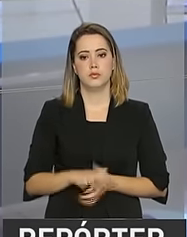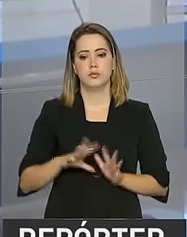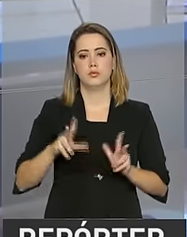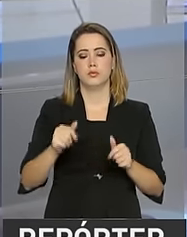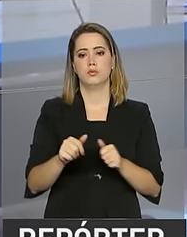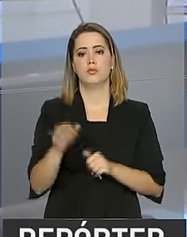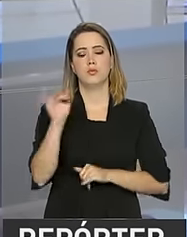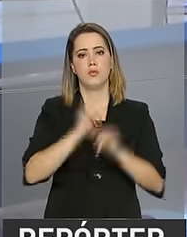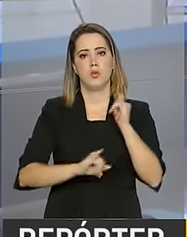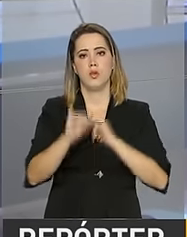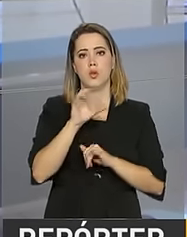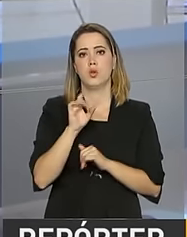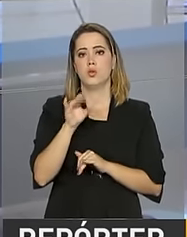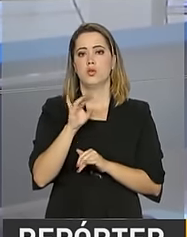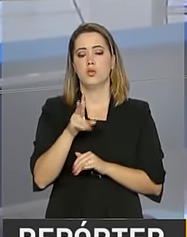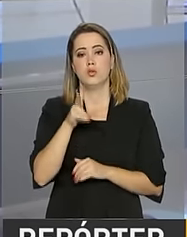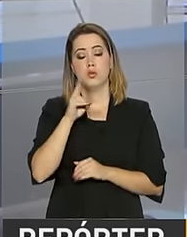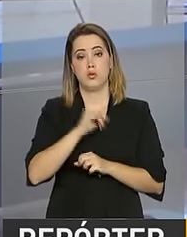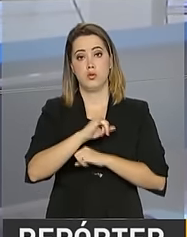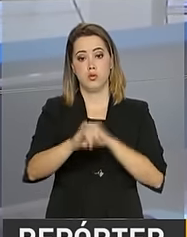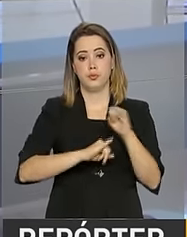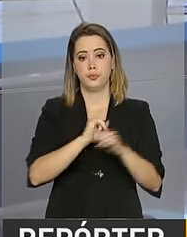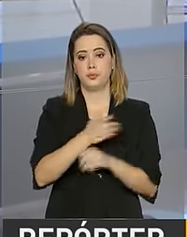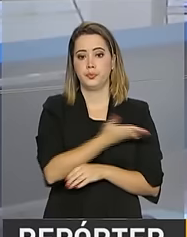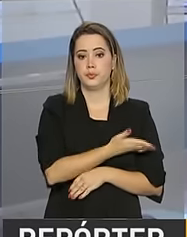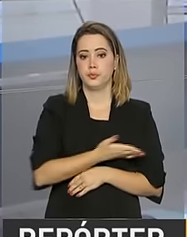as informações basta acessar